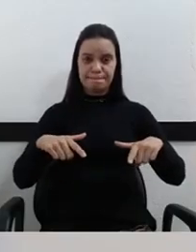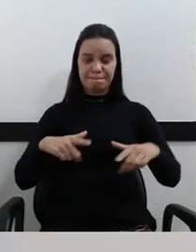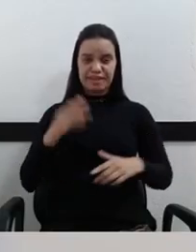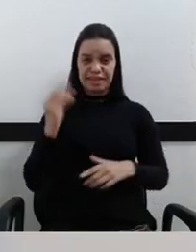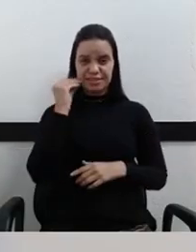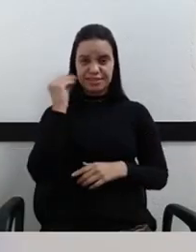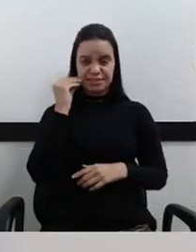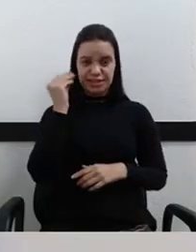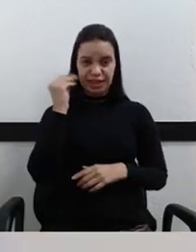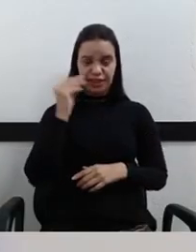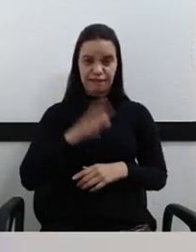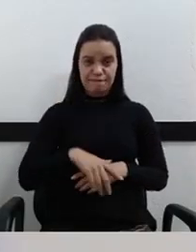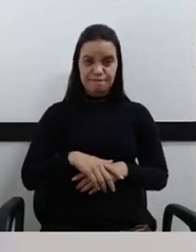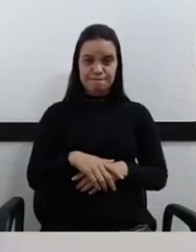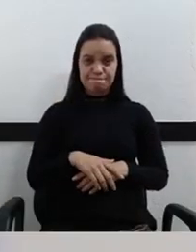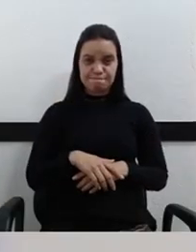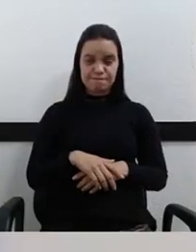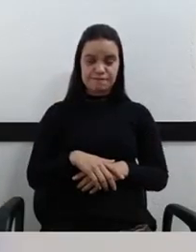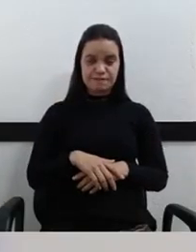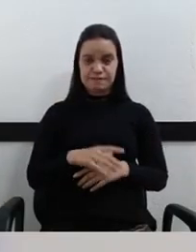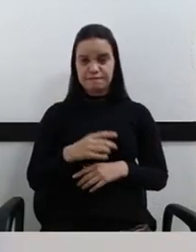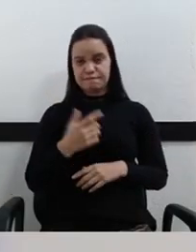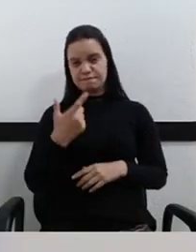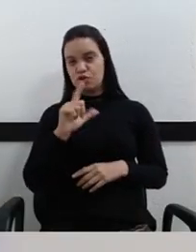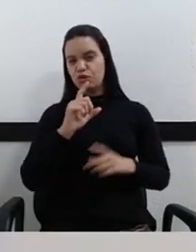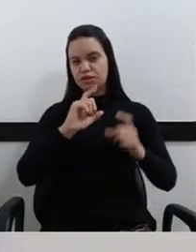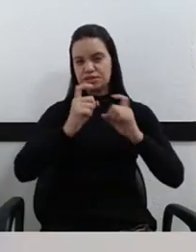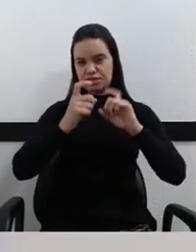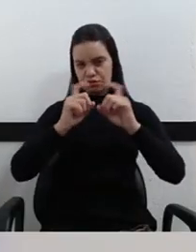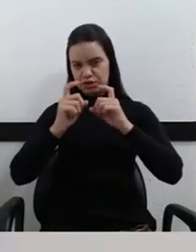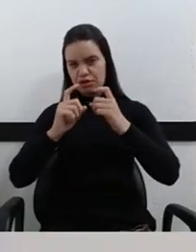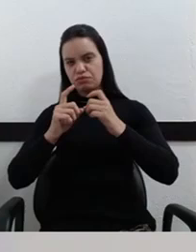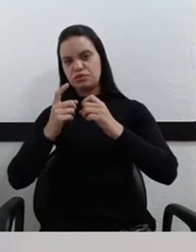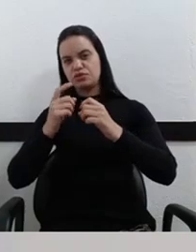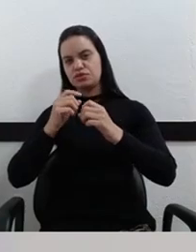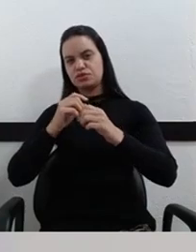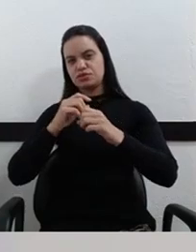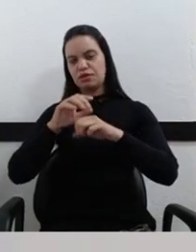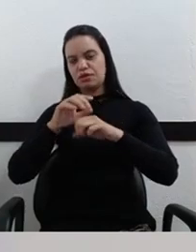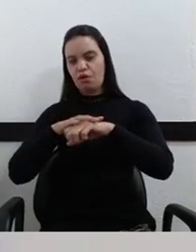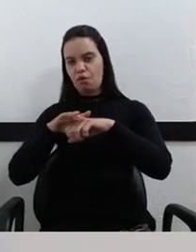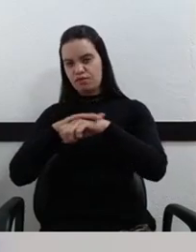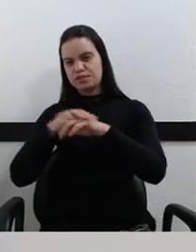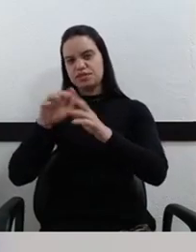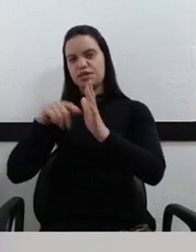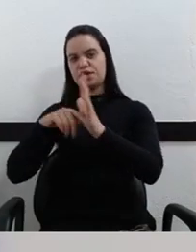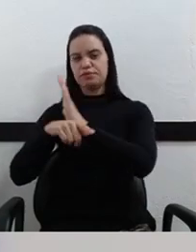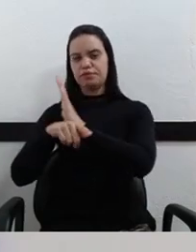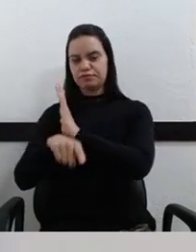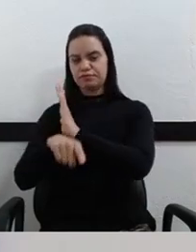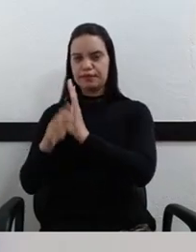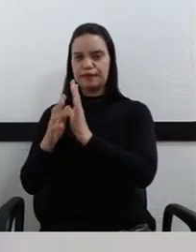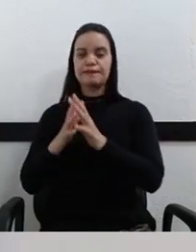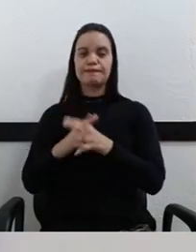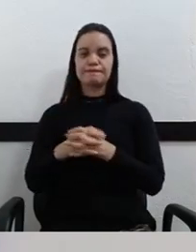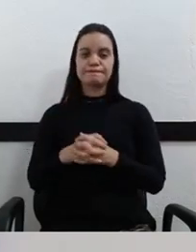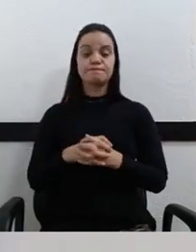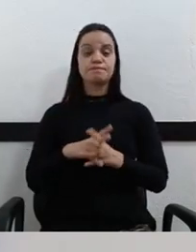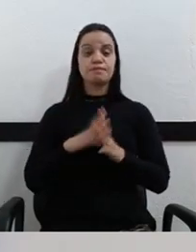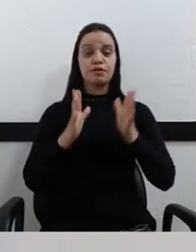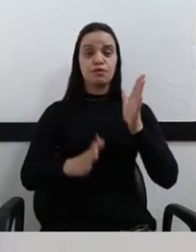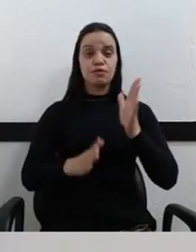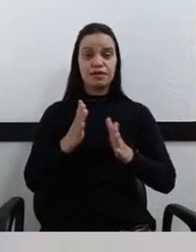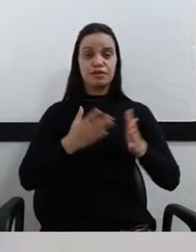tentar antecipar essas questões em outros espaços, entende? O espaço do conselho é